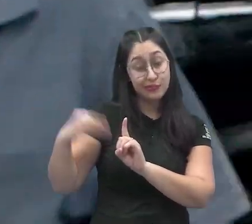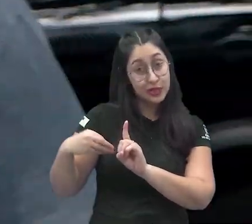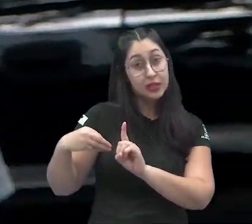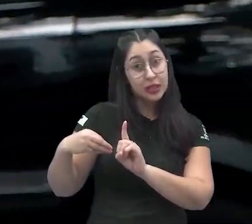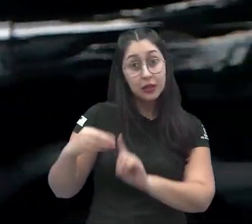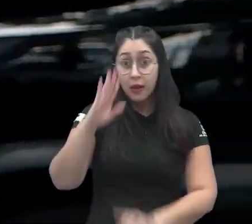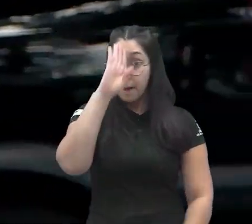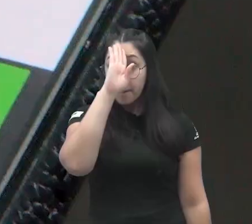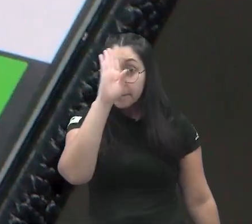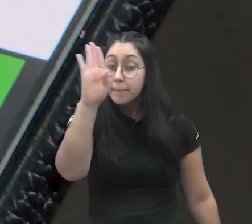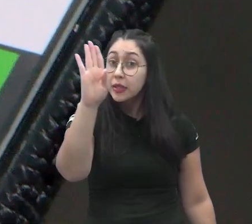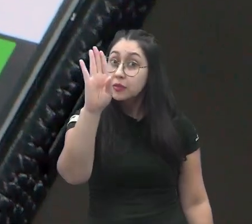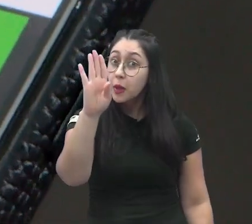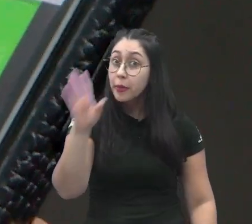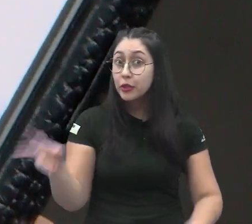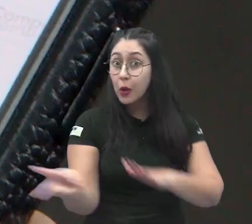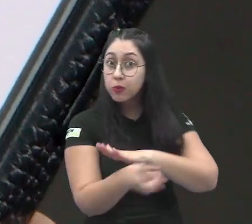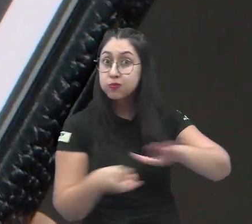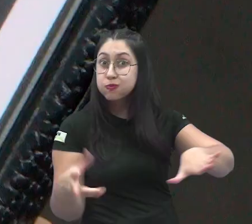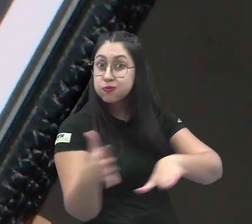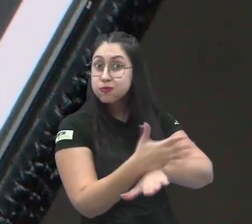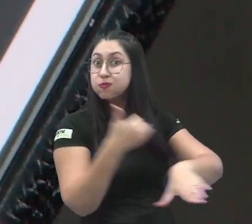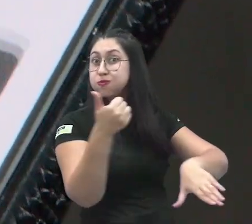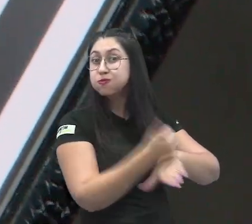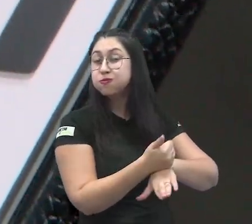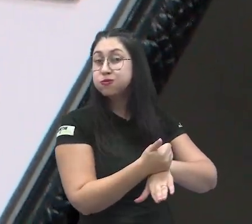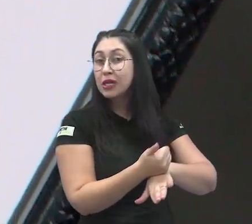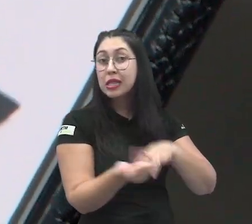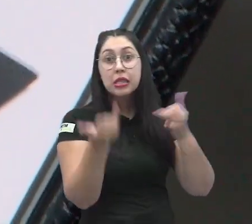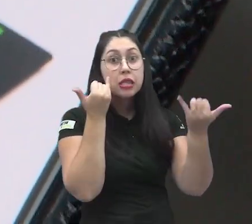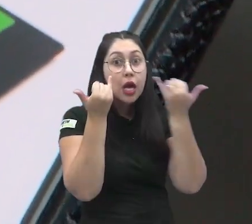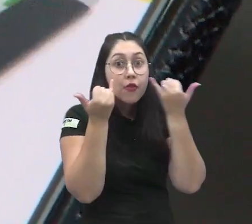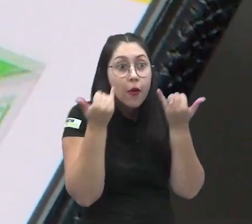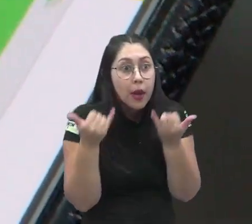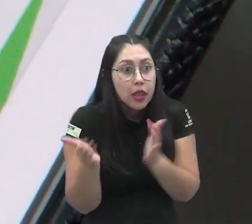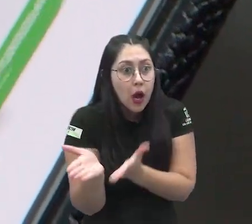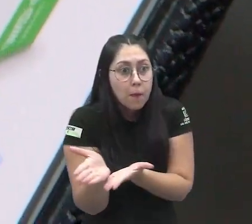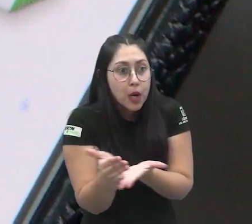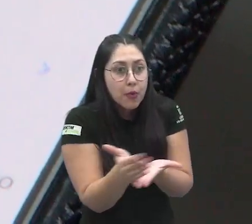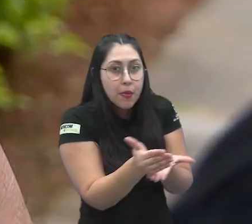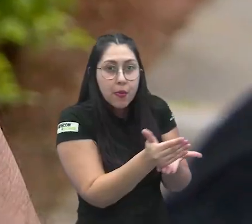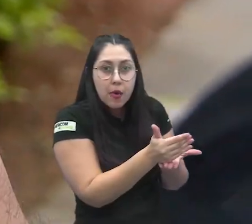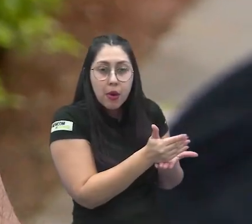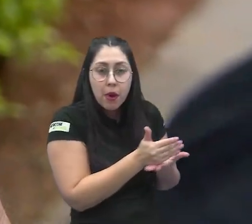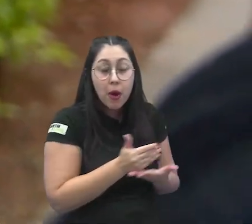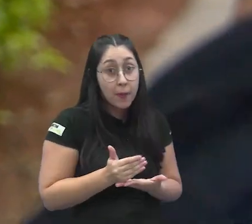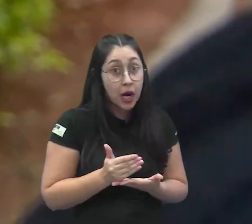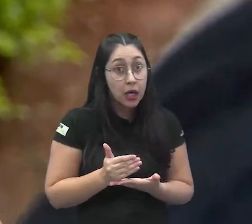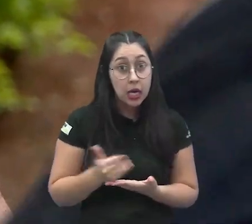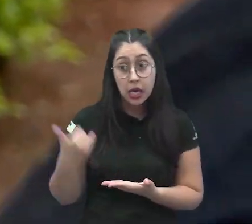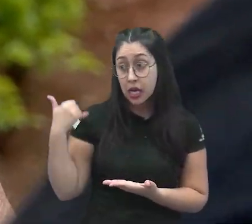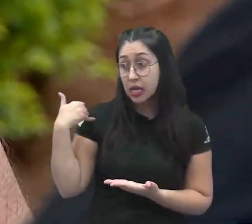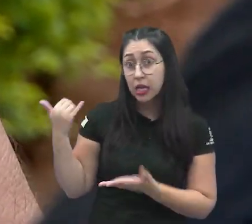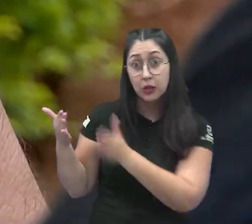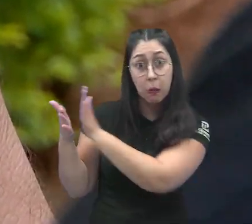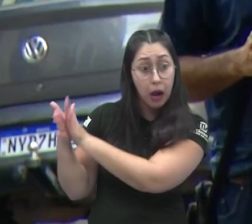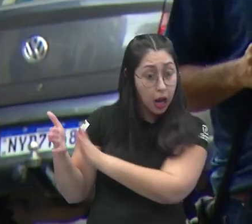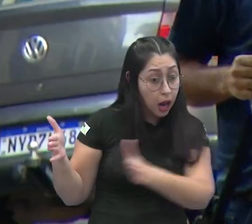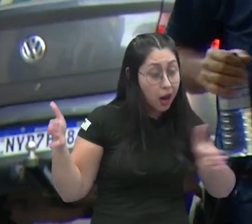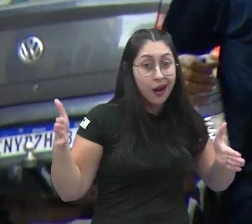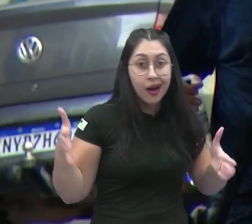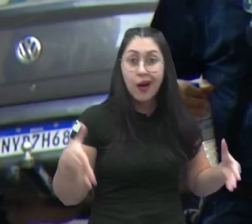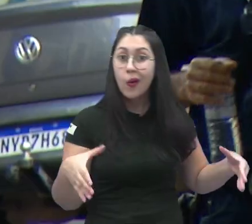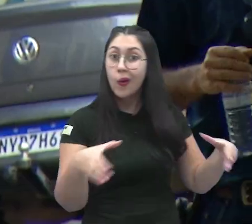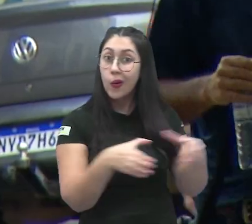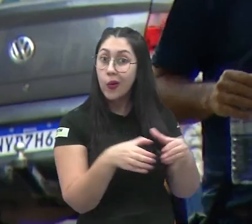vulnerabilidade para os idosos, principalmente em golpes envolvendo roubo de dados pessoais. Entre todas as faixas etárias,